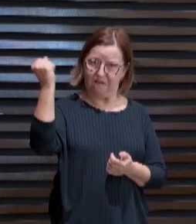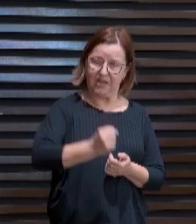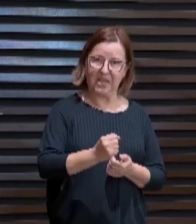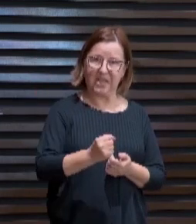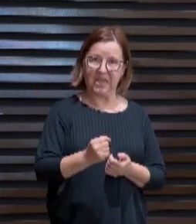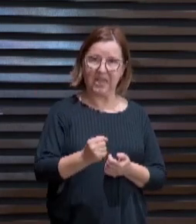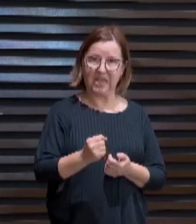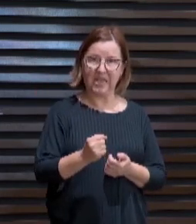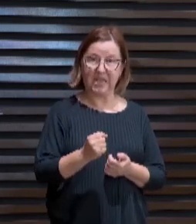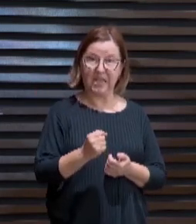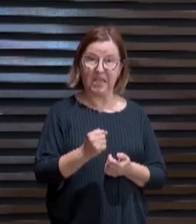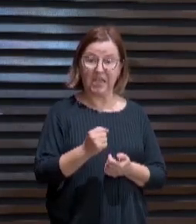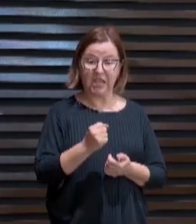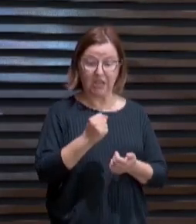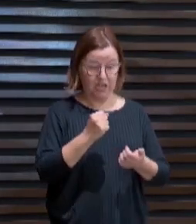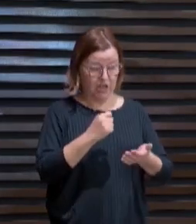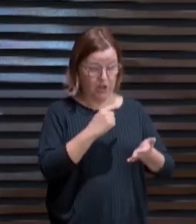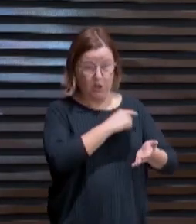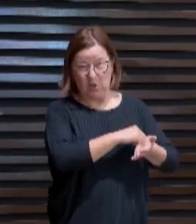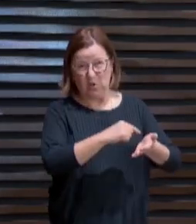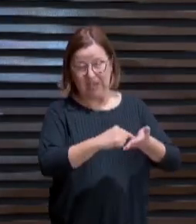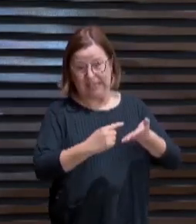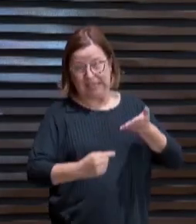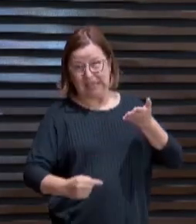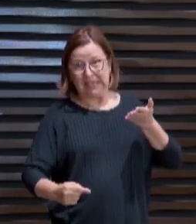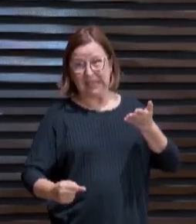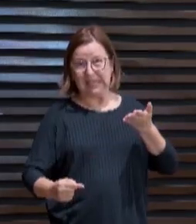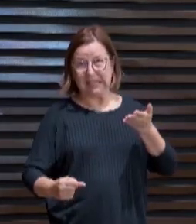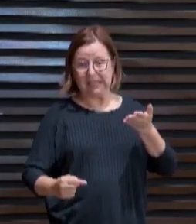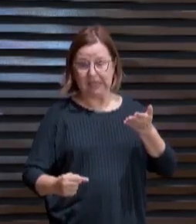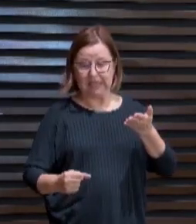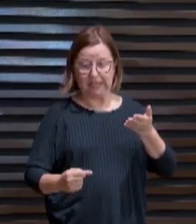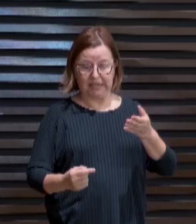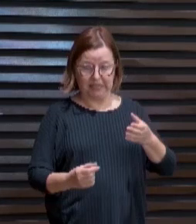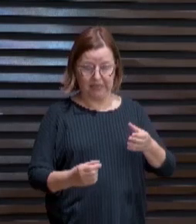ele era recolhido numa bacia, e essa Bíblia ela era mergulhada nesse sangue.